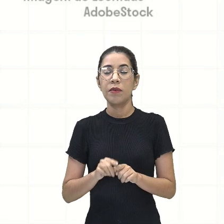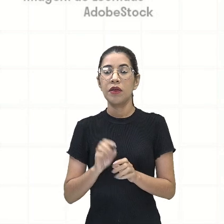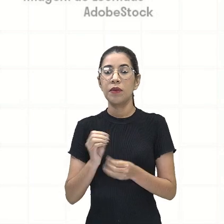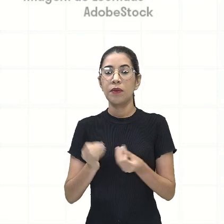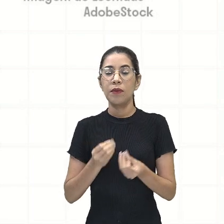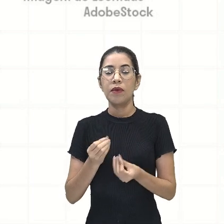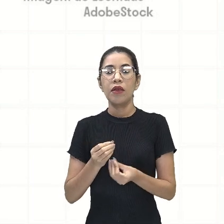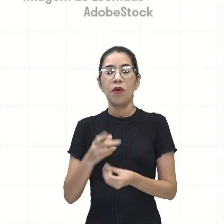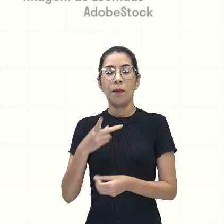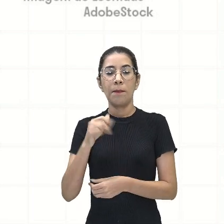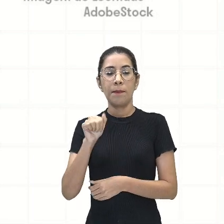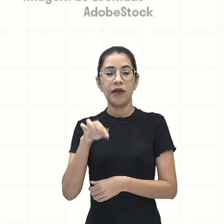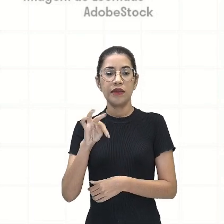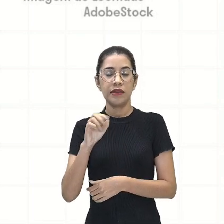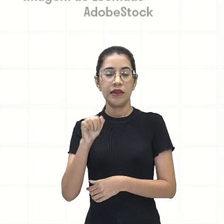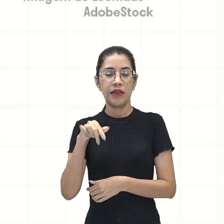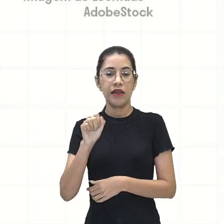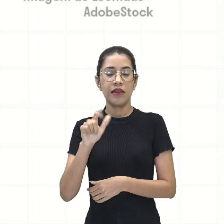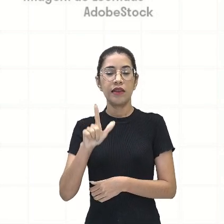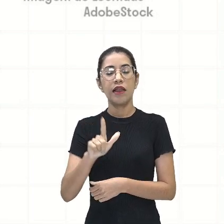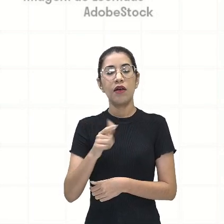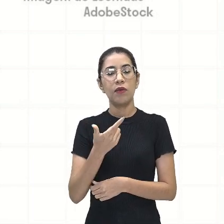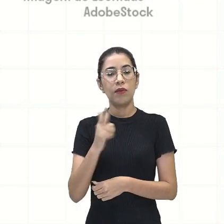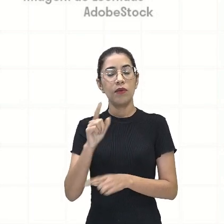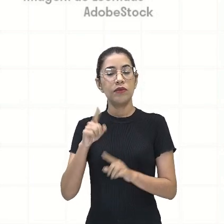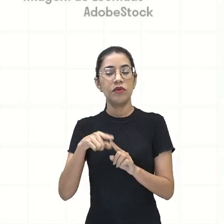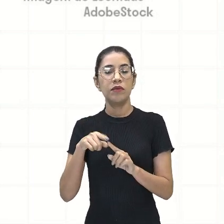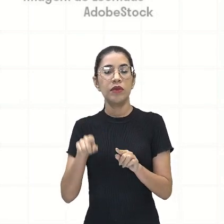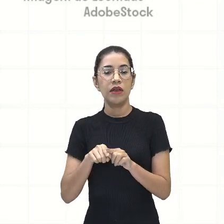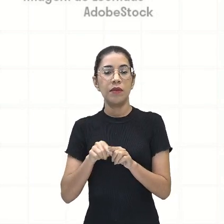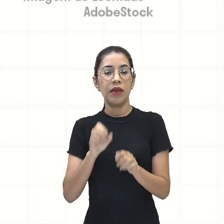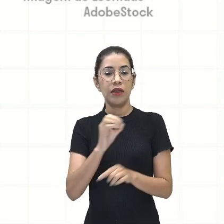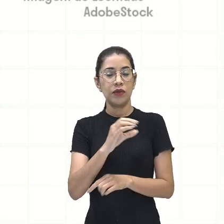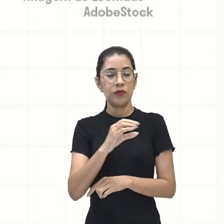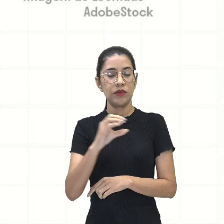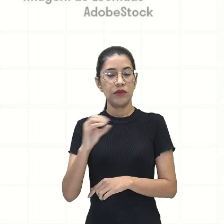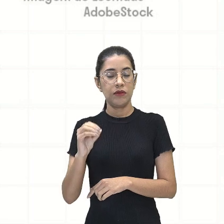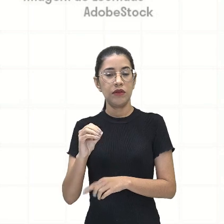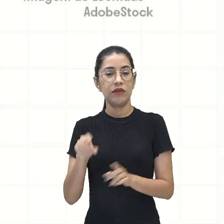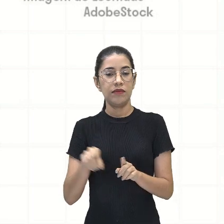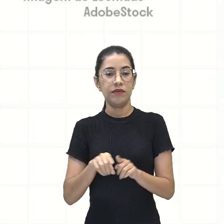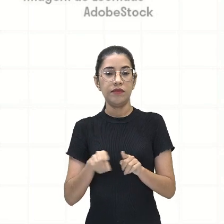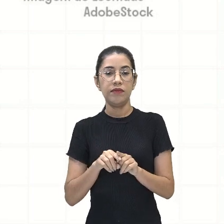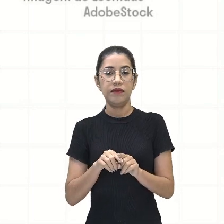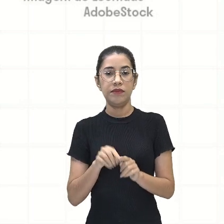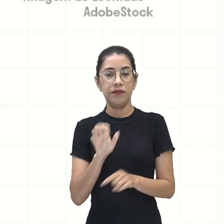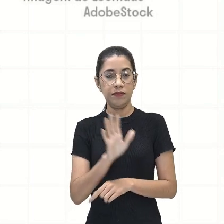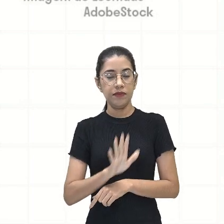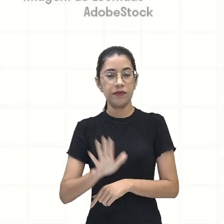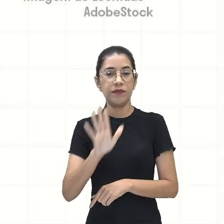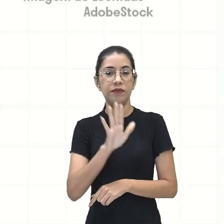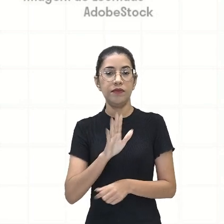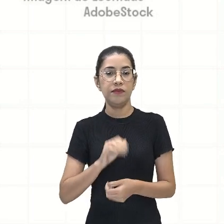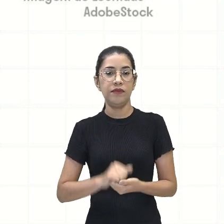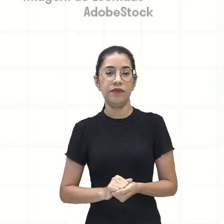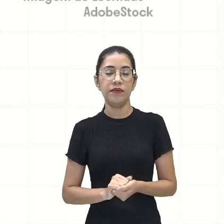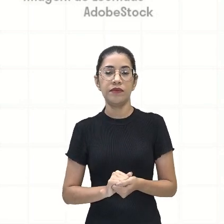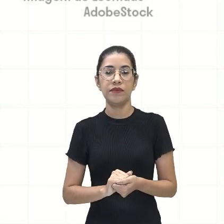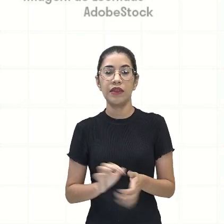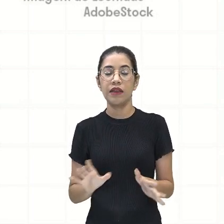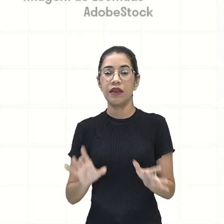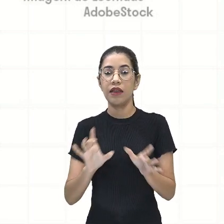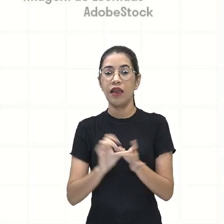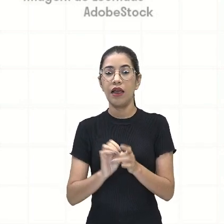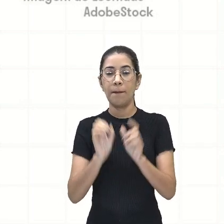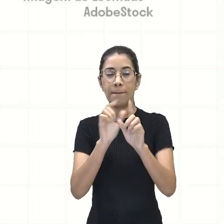do Pantanal, né, que lá na região centro-oeste do Brasil, ele reúne paisagens tanto